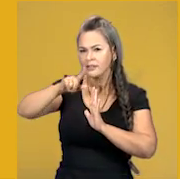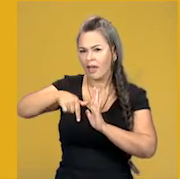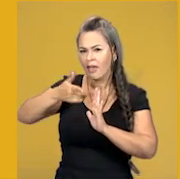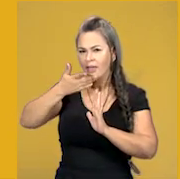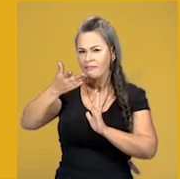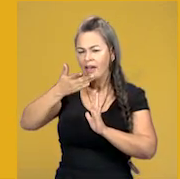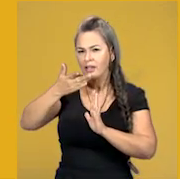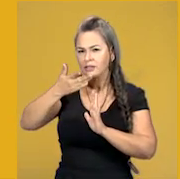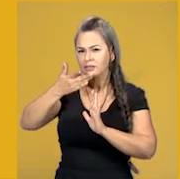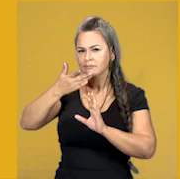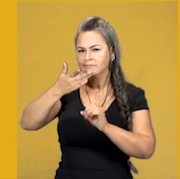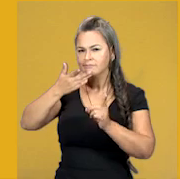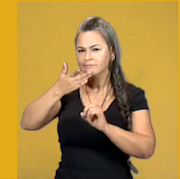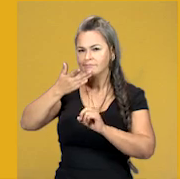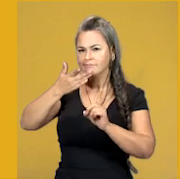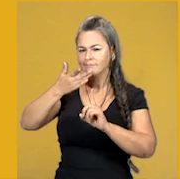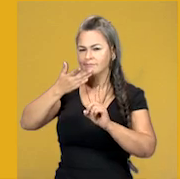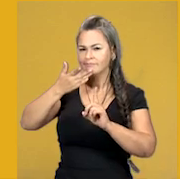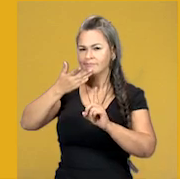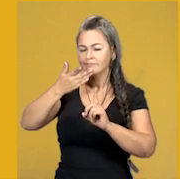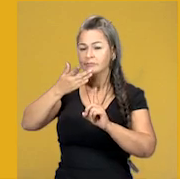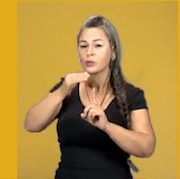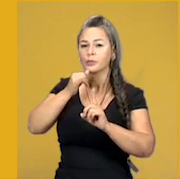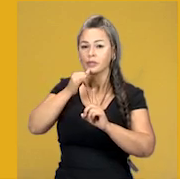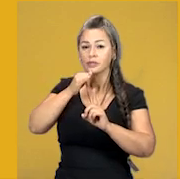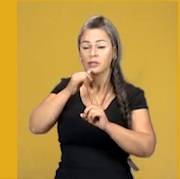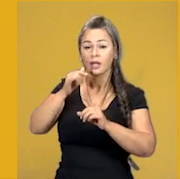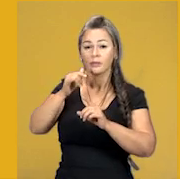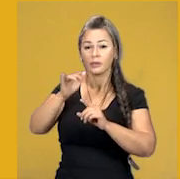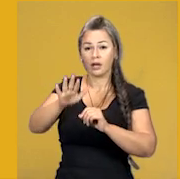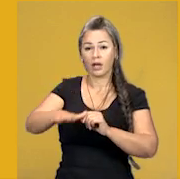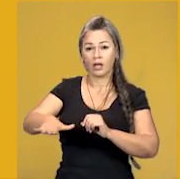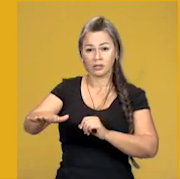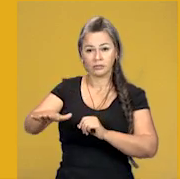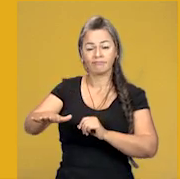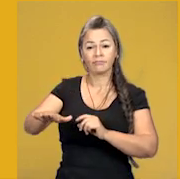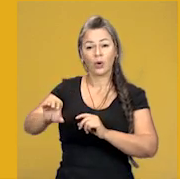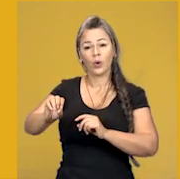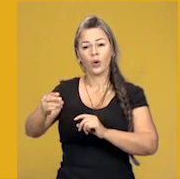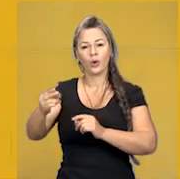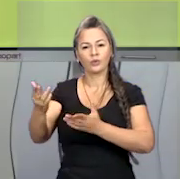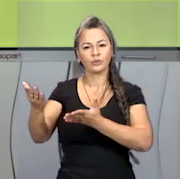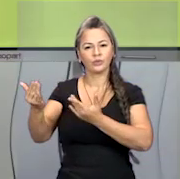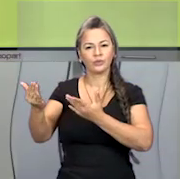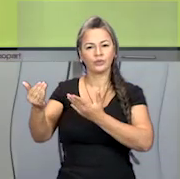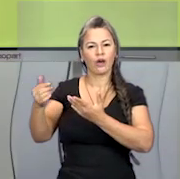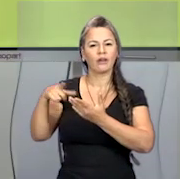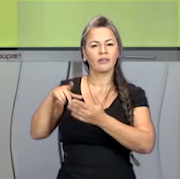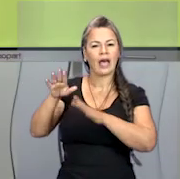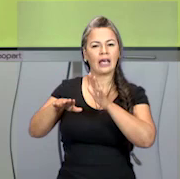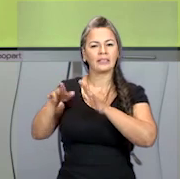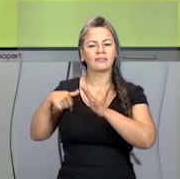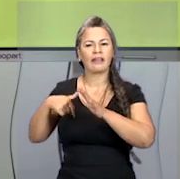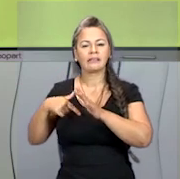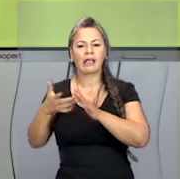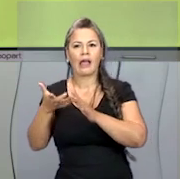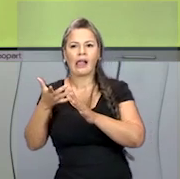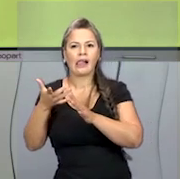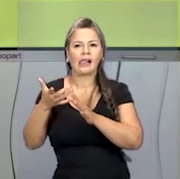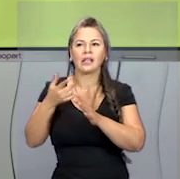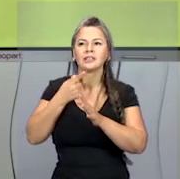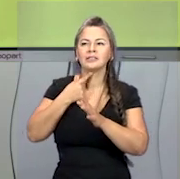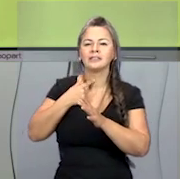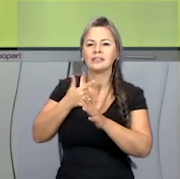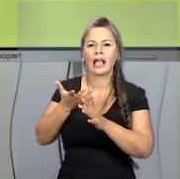e adolescentes, até chegar na fase adulta, acabam indo para o crime para suprir uma necessidade de consumo, elas não foram